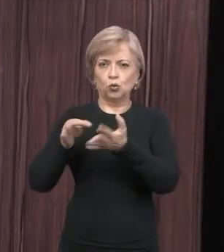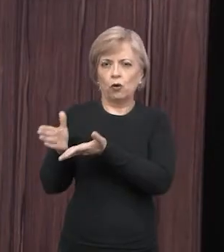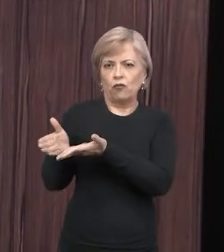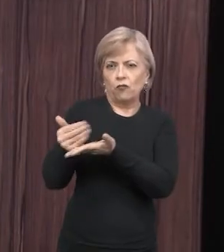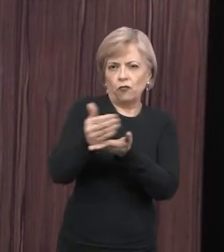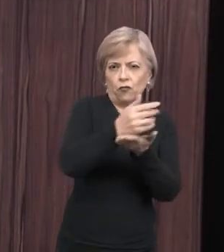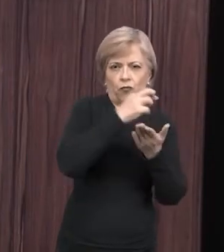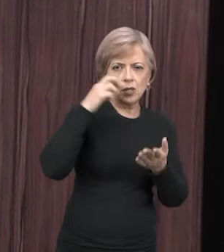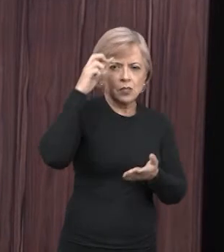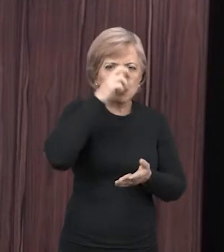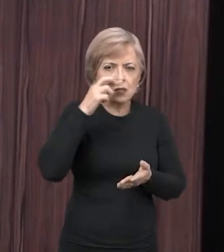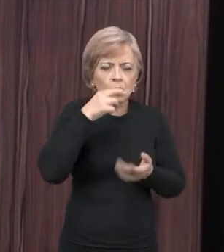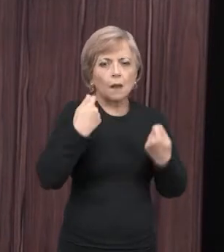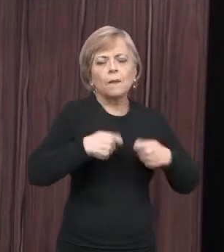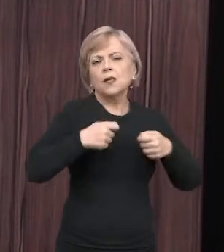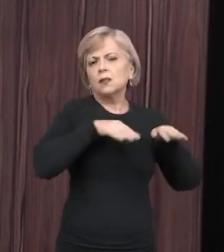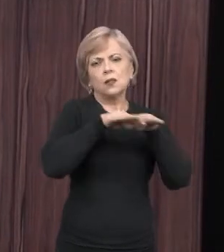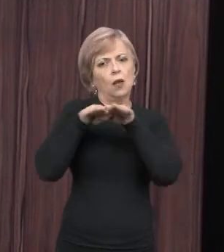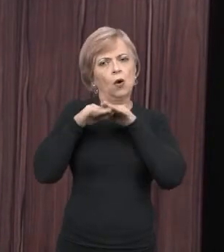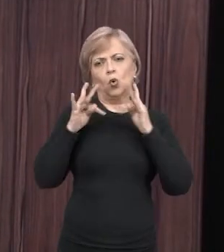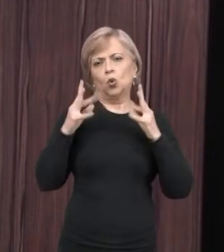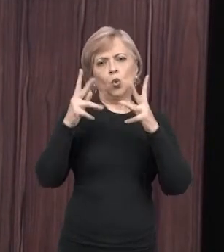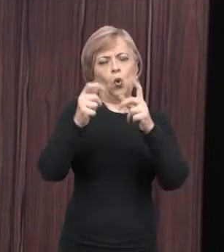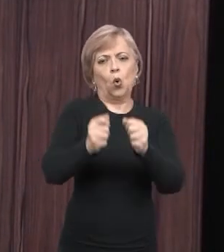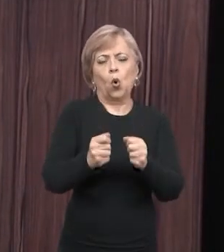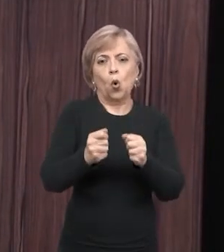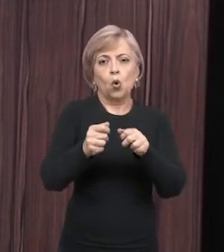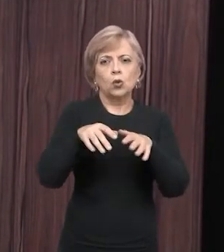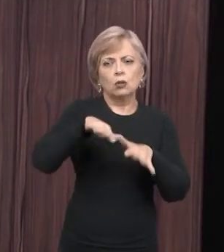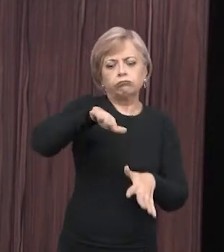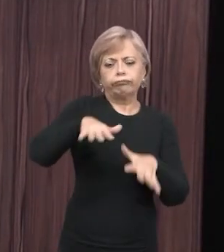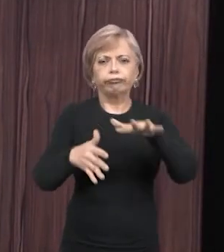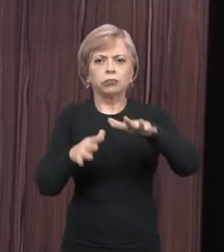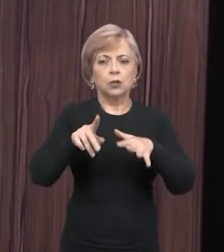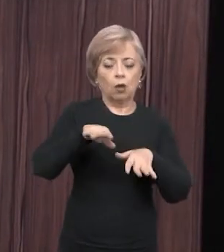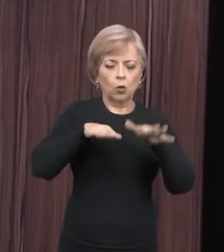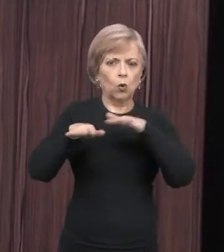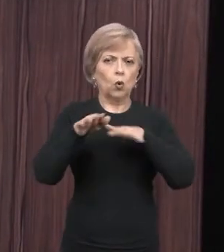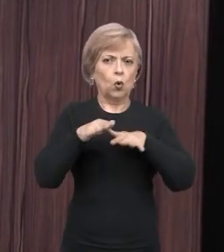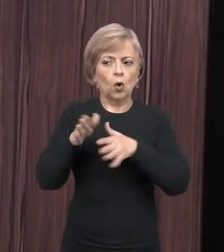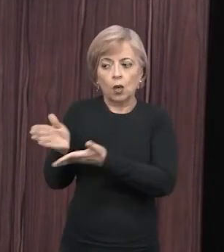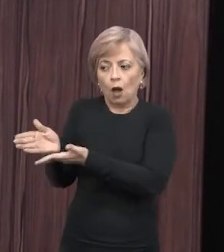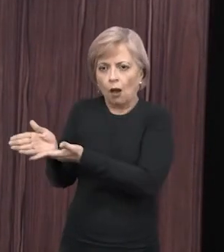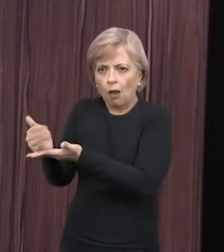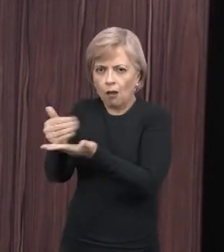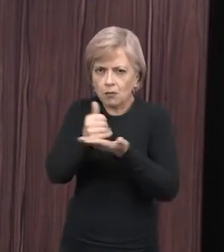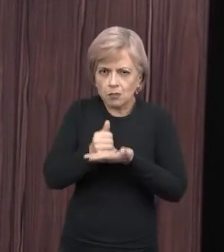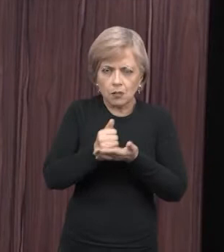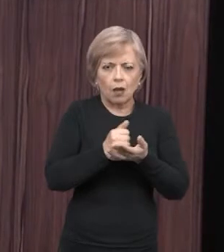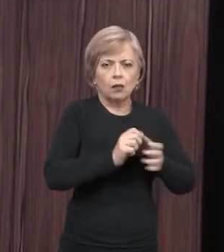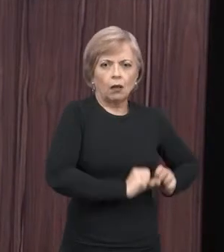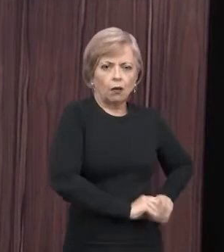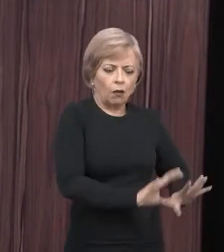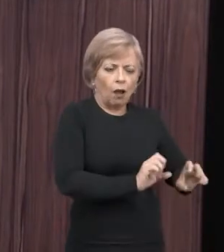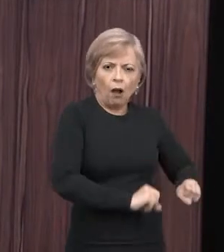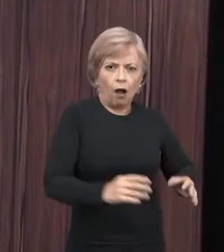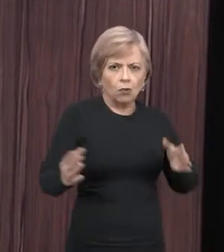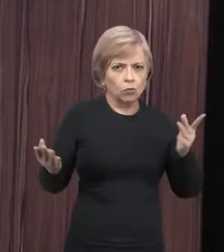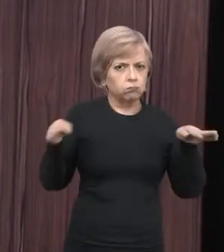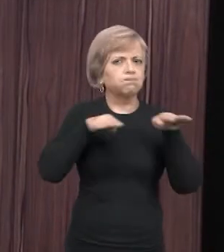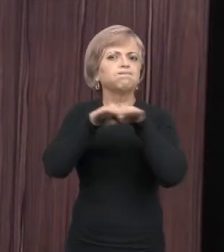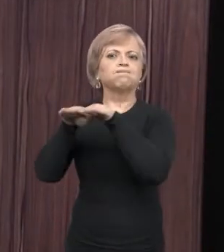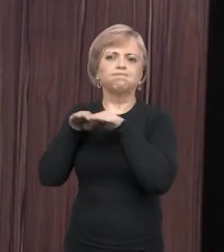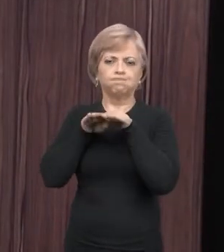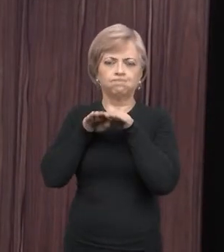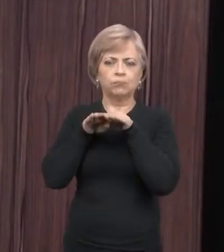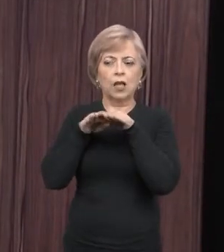ela seja mais equânime para todos e que assim traga um equilíbrio maior entre fluxo de receita e despesa e uma igualdade na concorrência